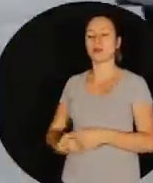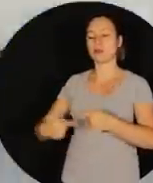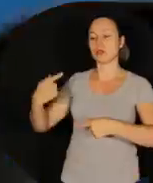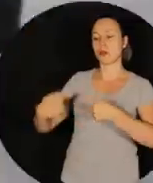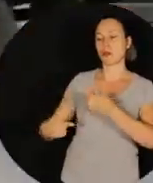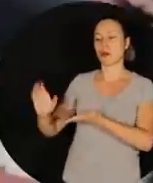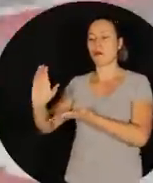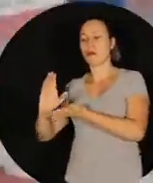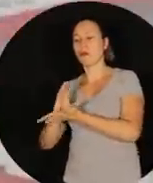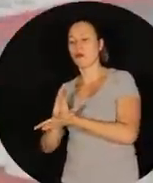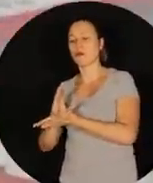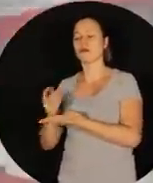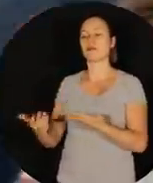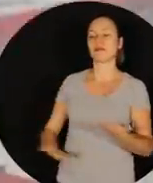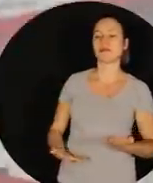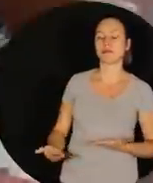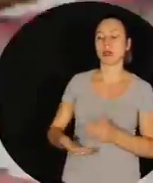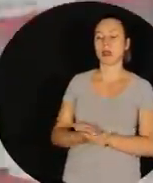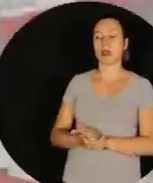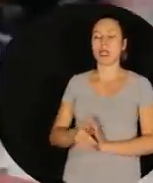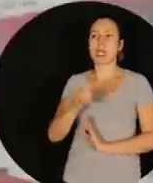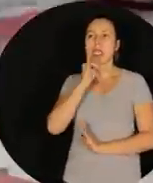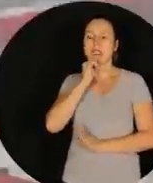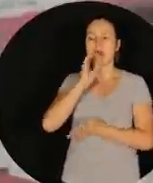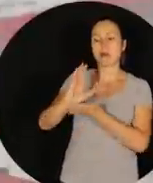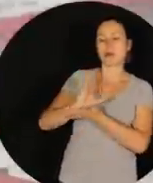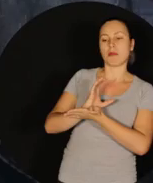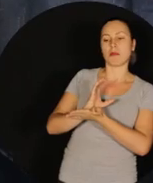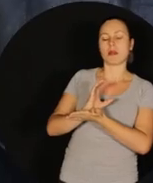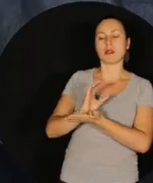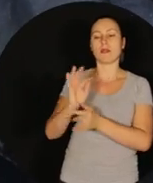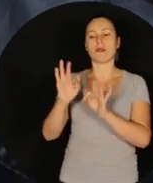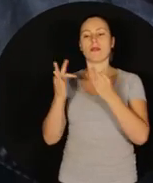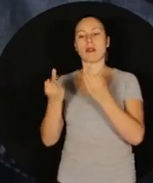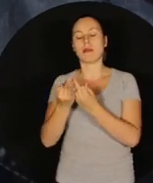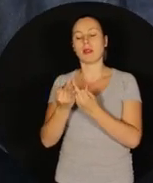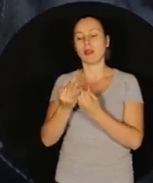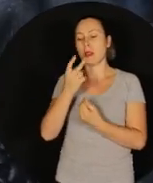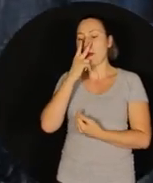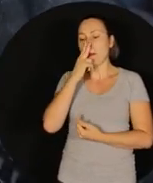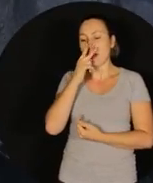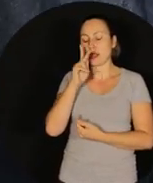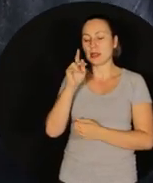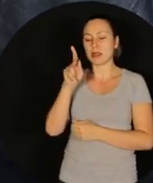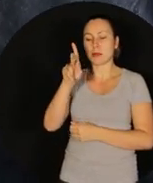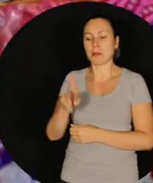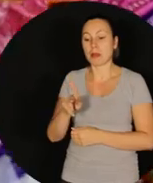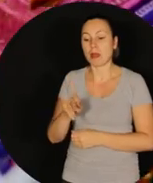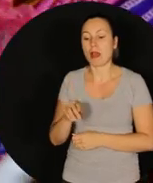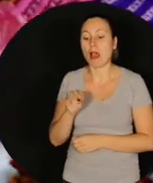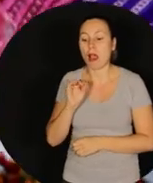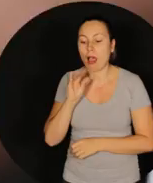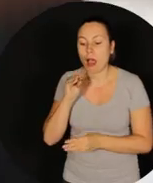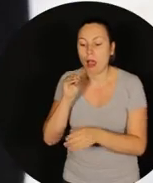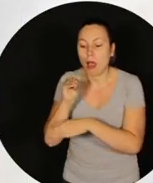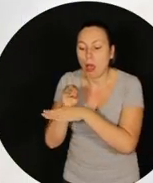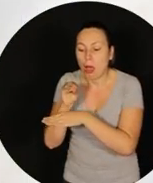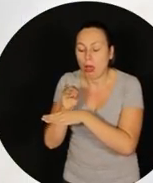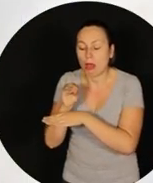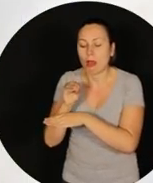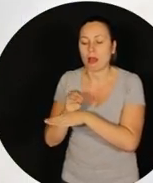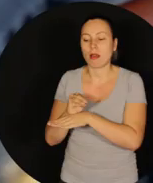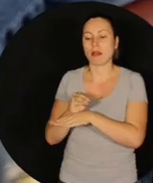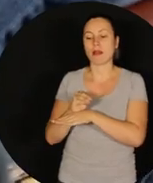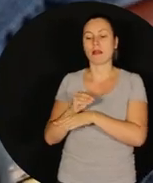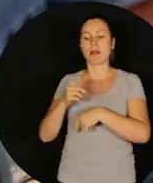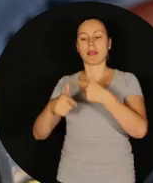ações de transferência de renda, como o programa Bolsa Família, incentivam as pessoas a não trabalharem e que, portanto, a